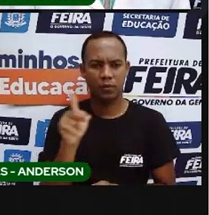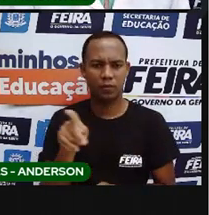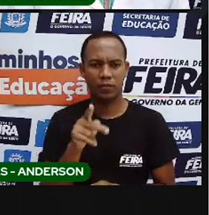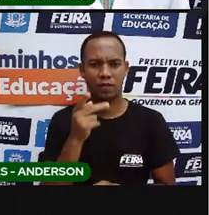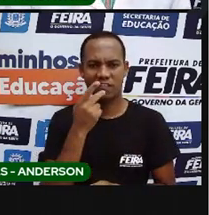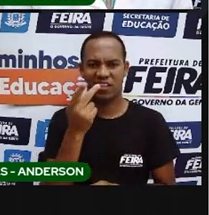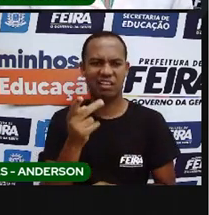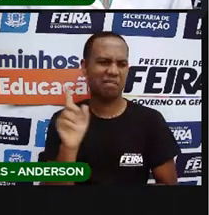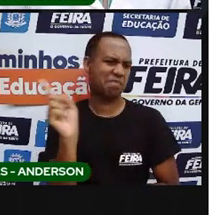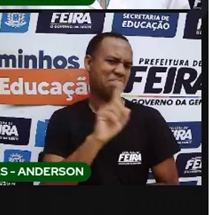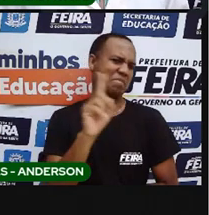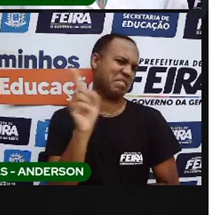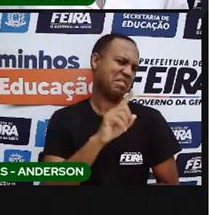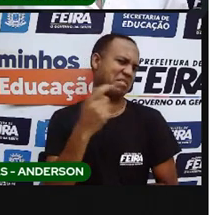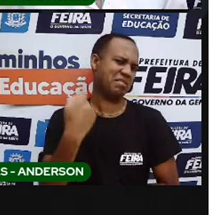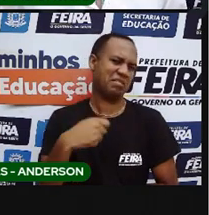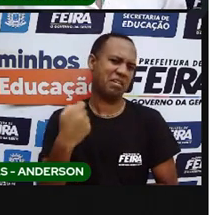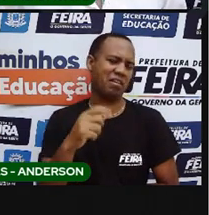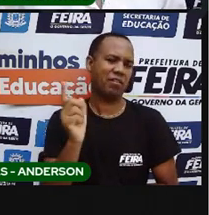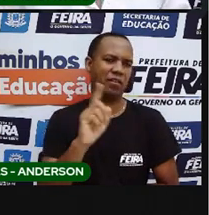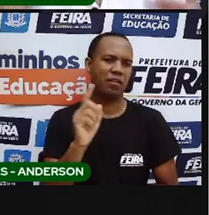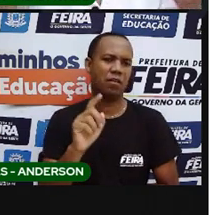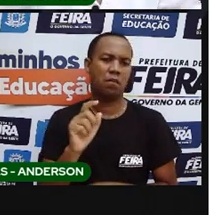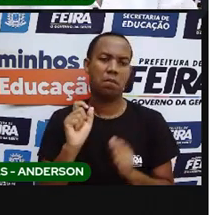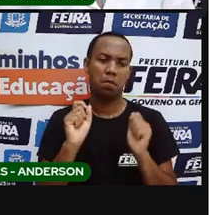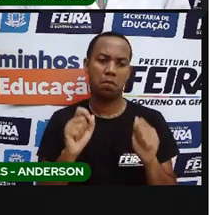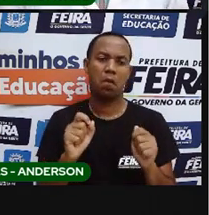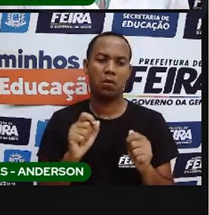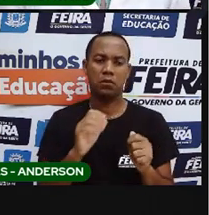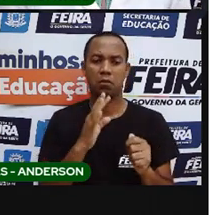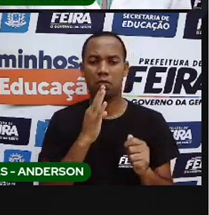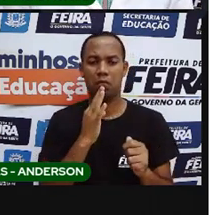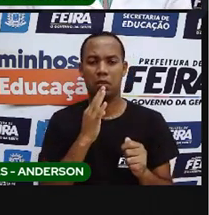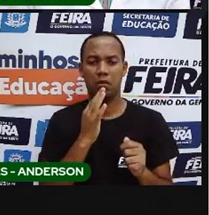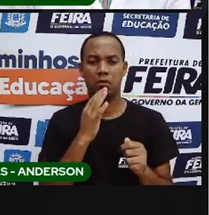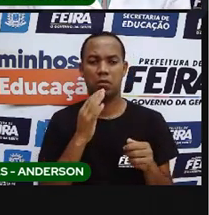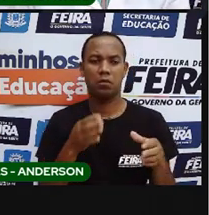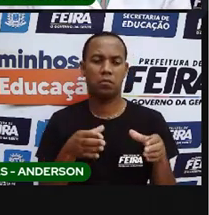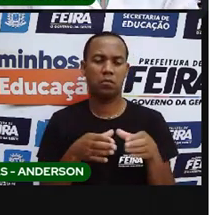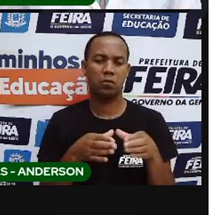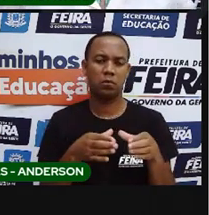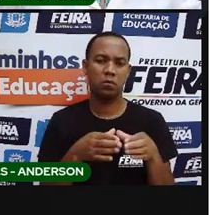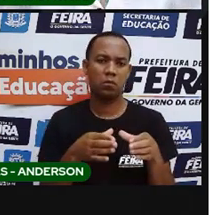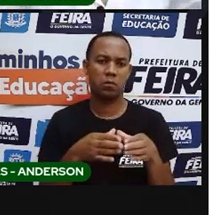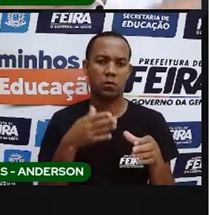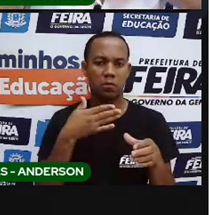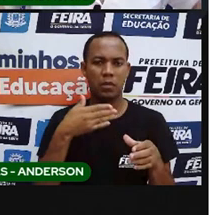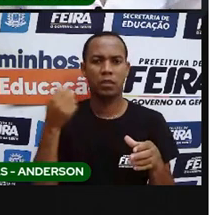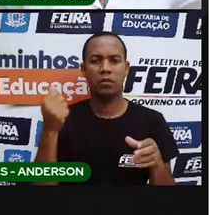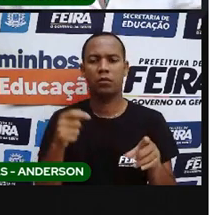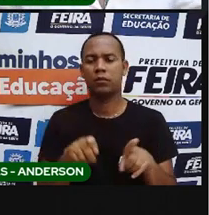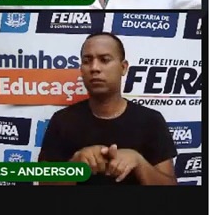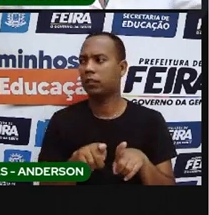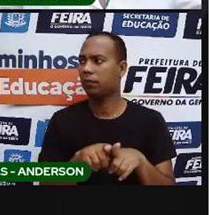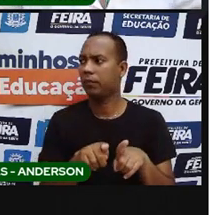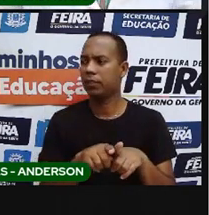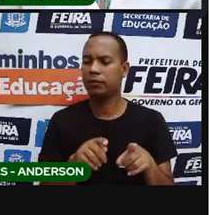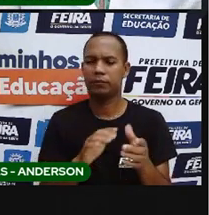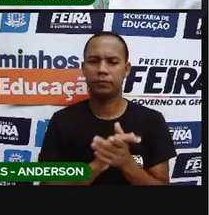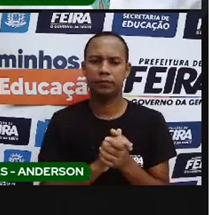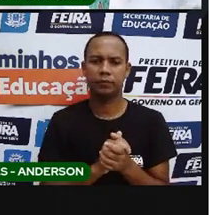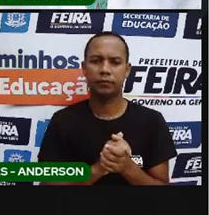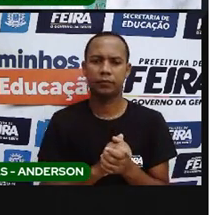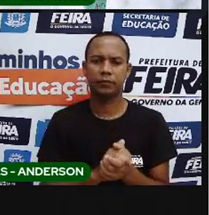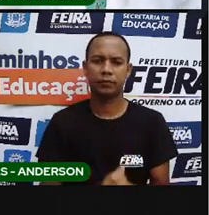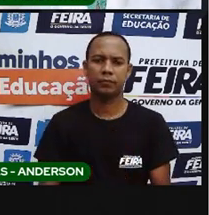essa atividade, ele vai ter um bom motivo, porque ele conhece a turma dele muito melhor do que a própria, que está falando aqui com todos vocês ao mesmo